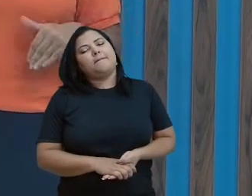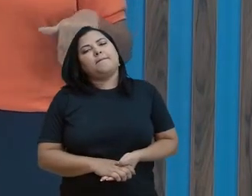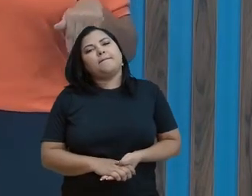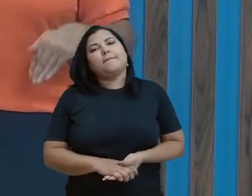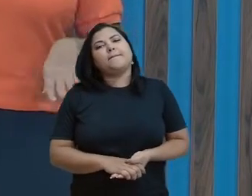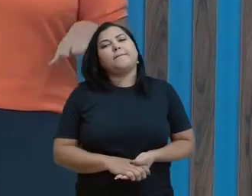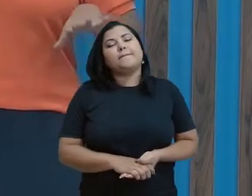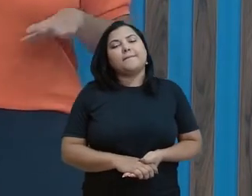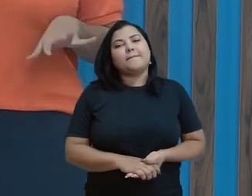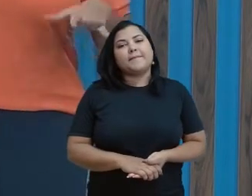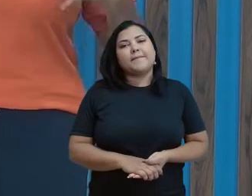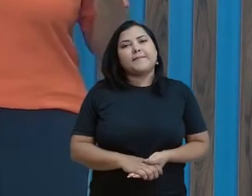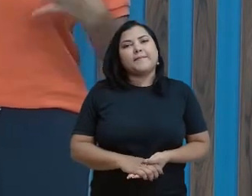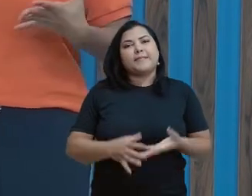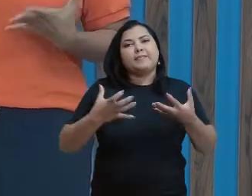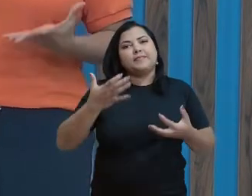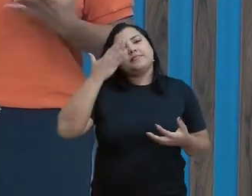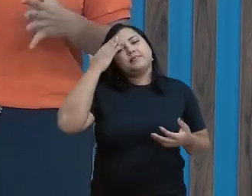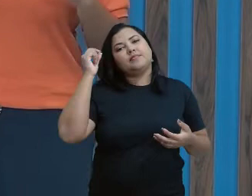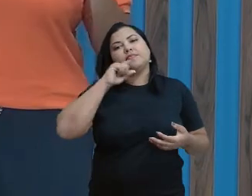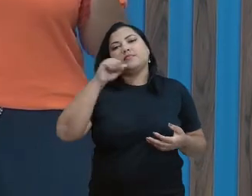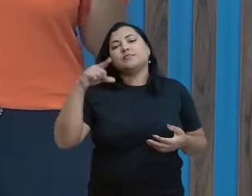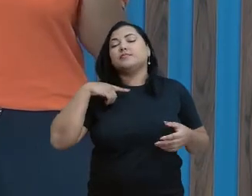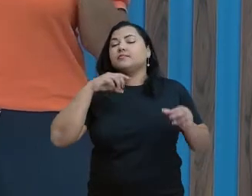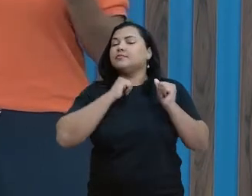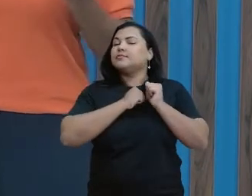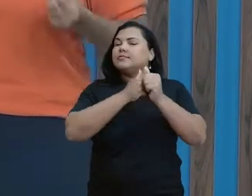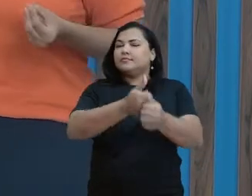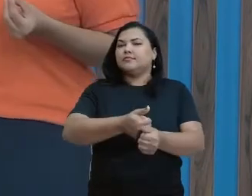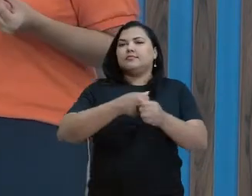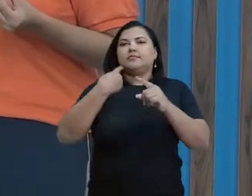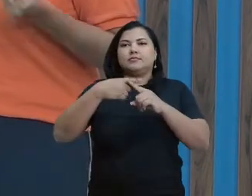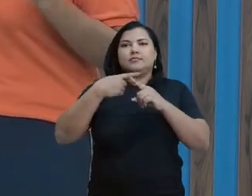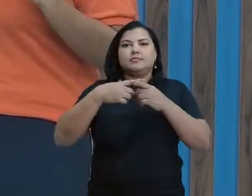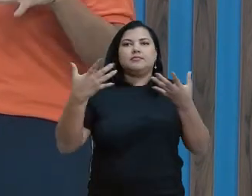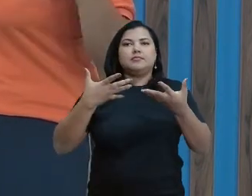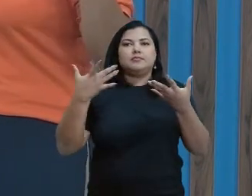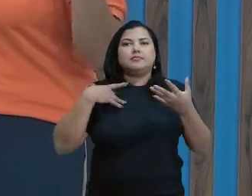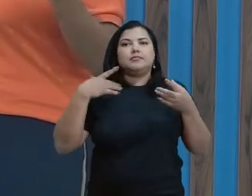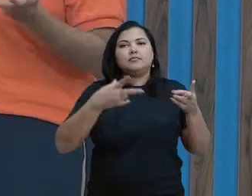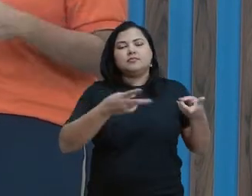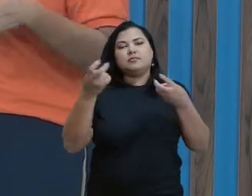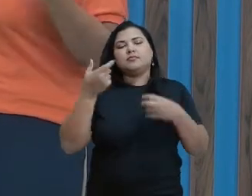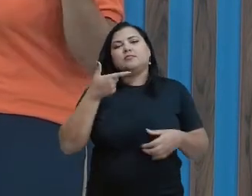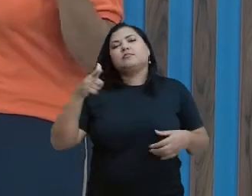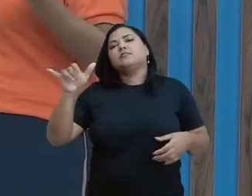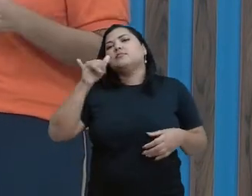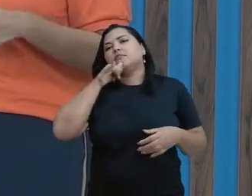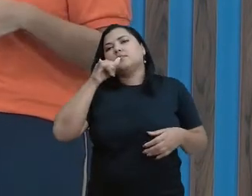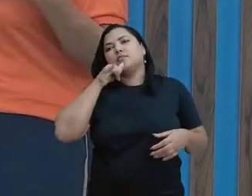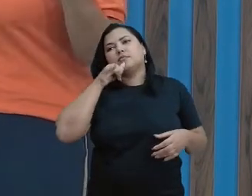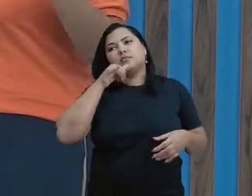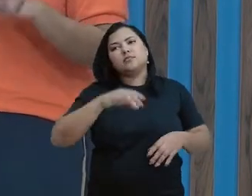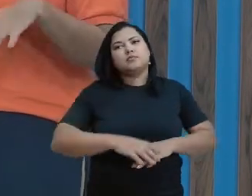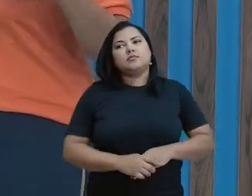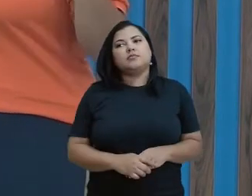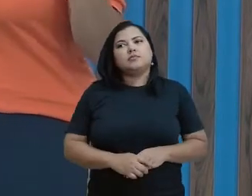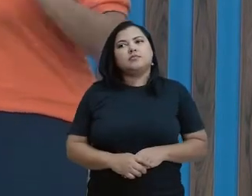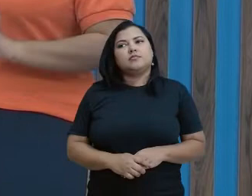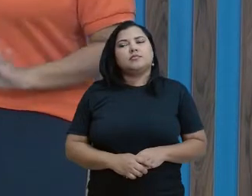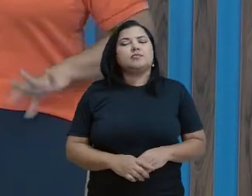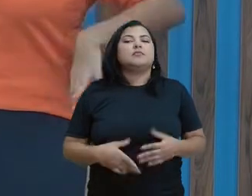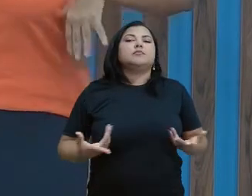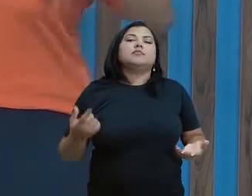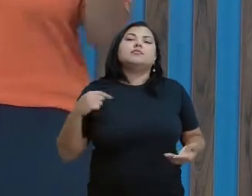horrores. E aí, eu queria saber se vocês estão acompanhando, porque agora a gente vai ver alguns outros exemplos. Então, a